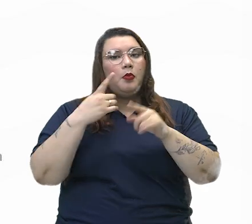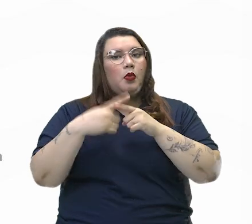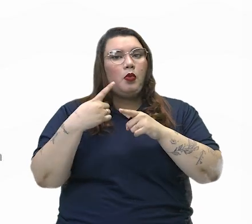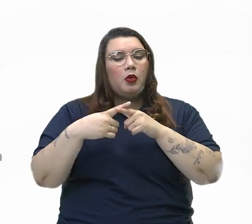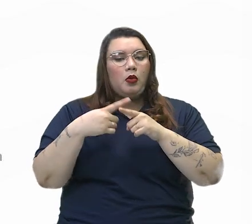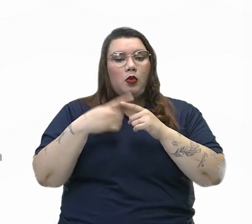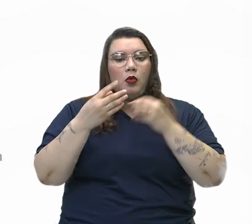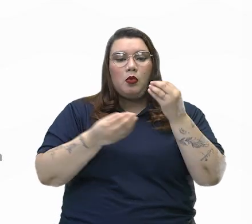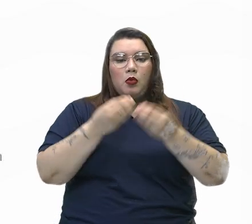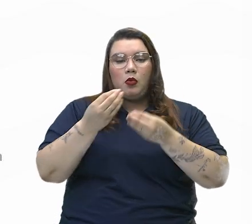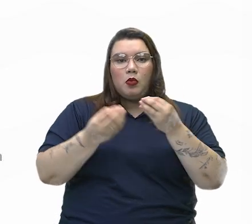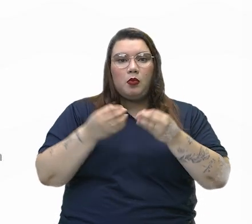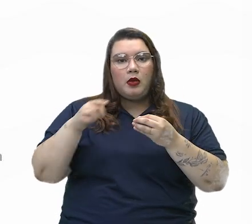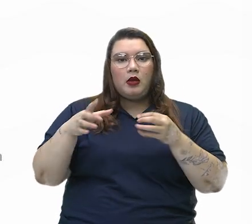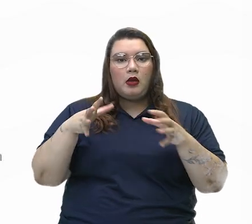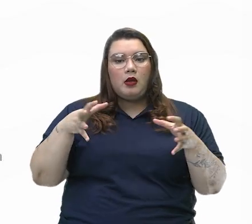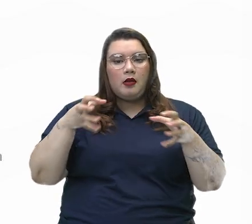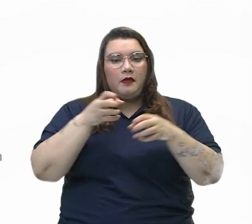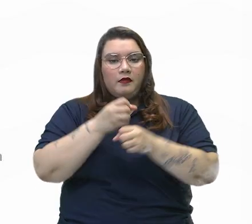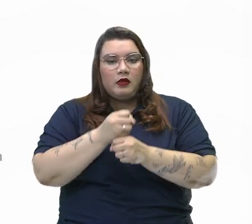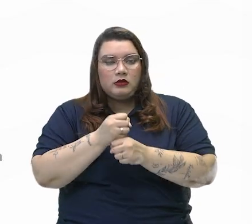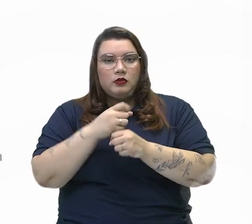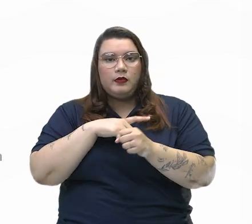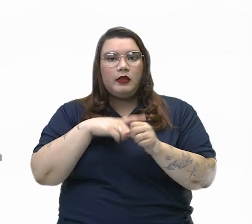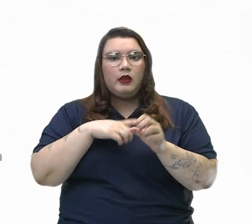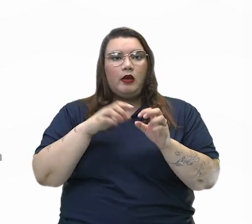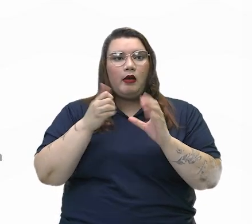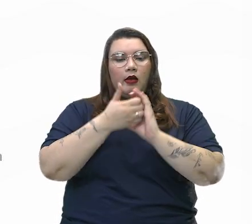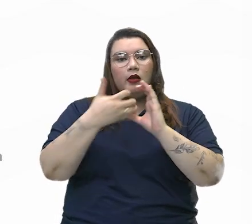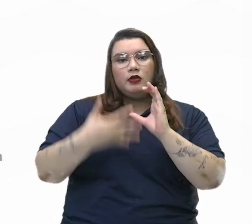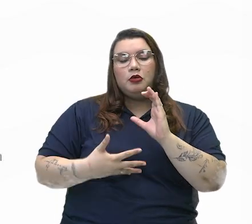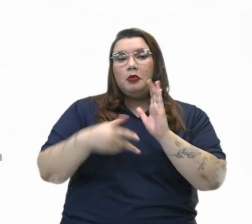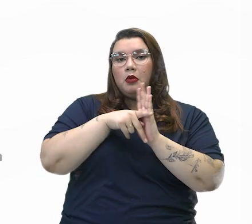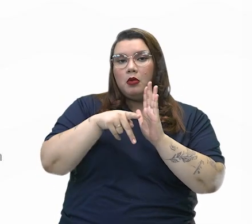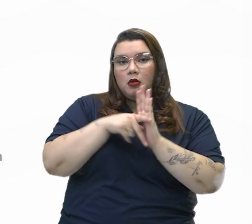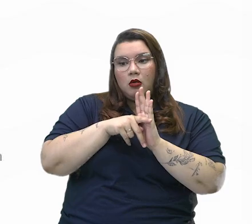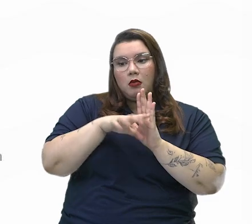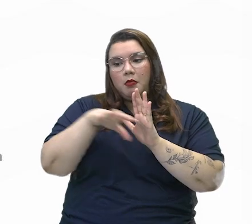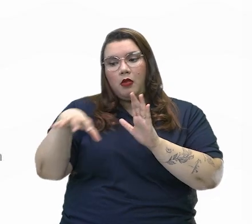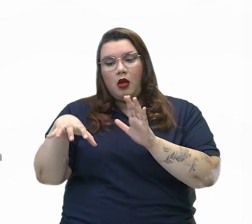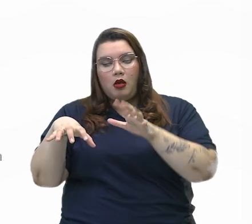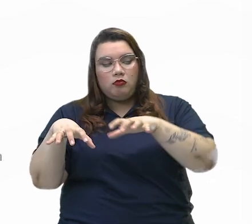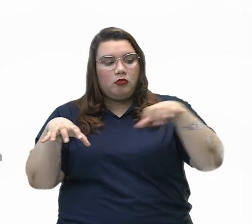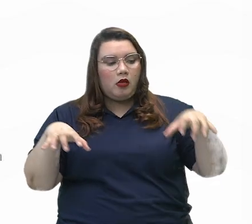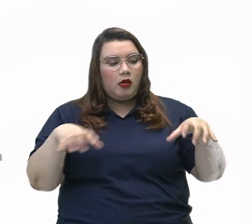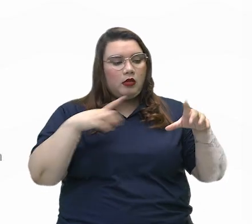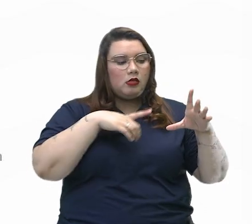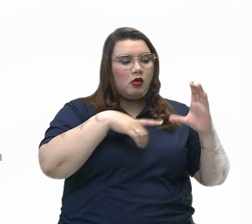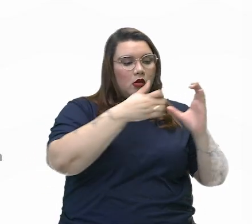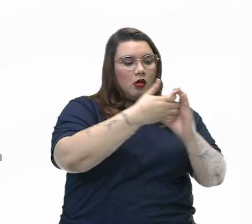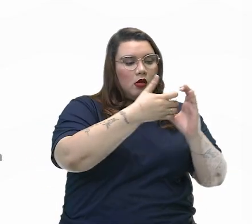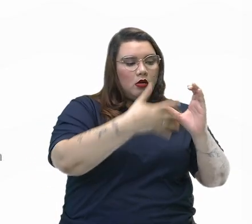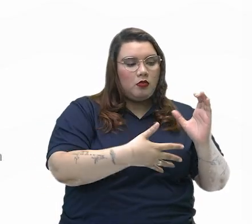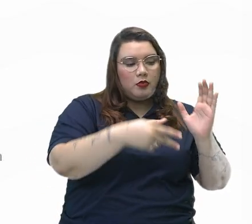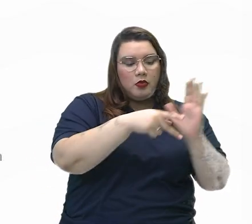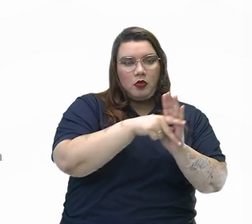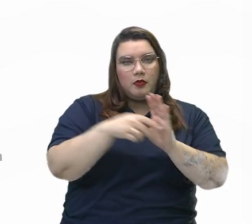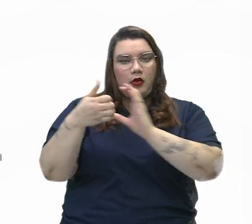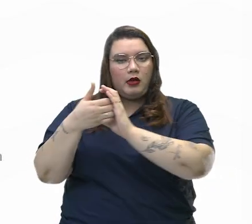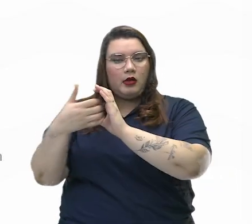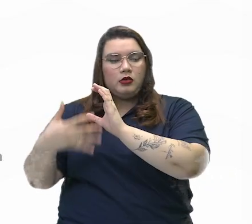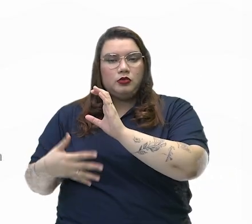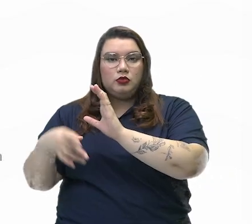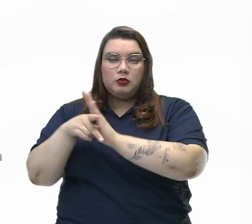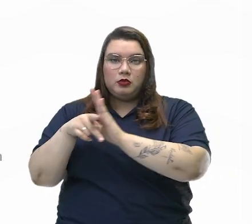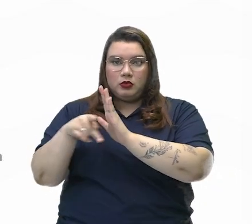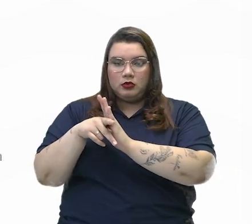quando o índice de refração do meio ele é menor do que o índice de refração da lente, e o índice de refração é uma